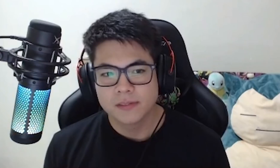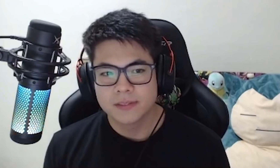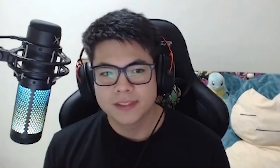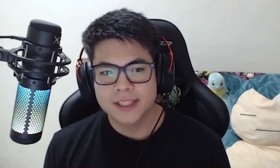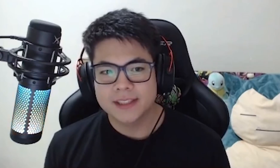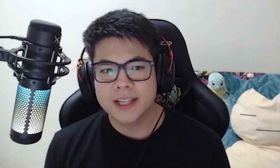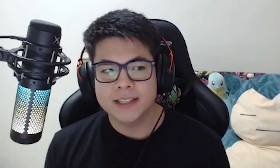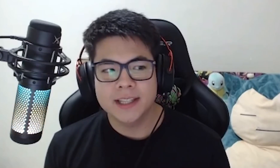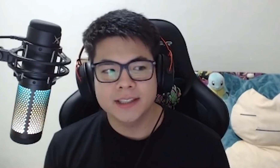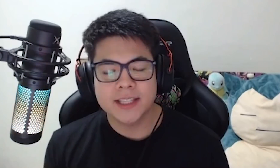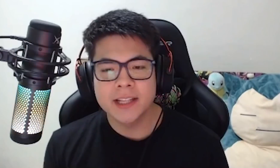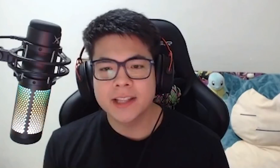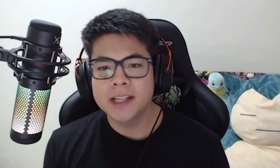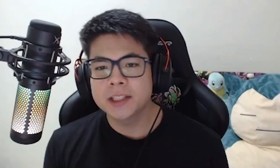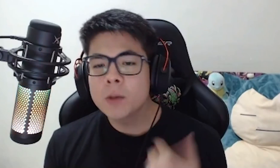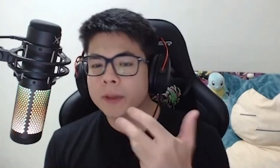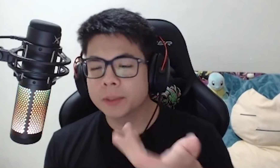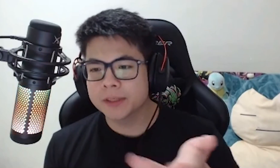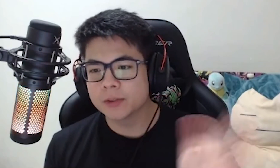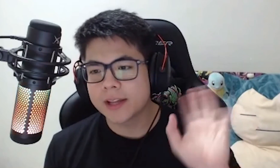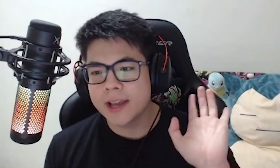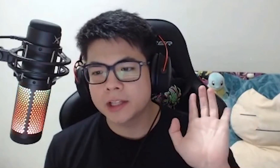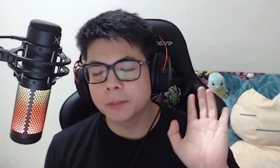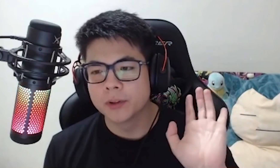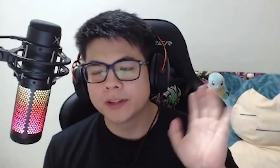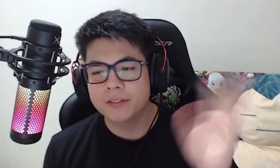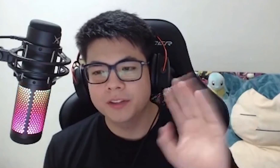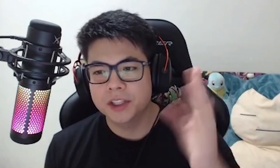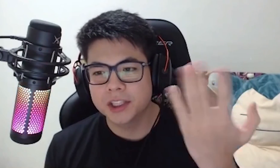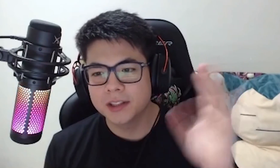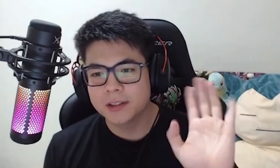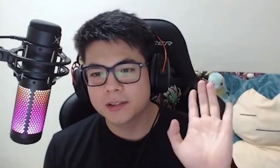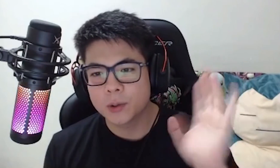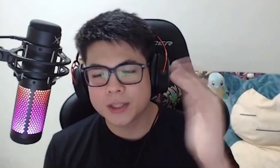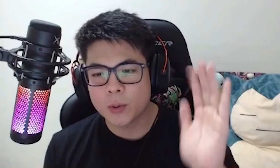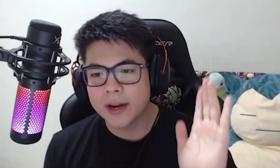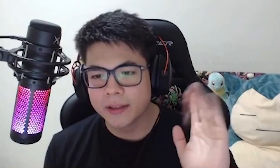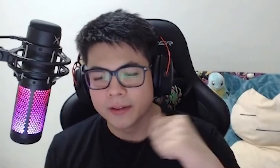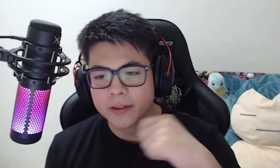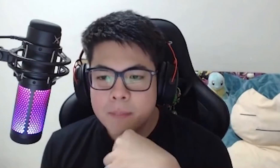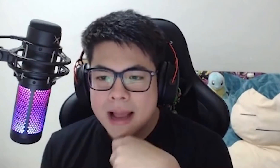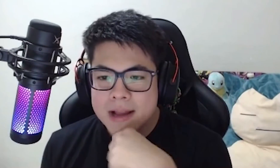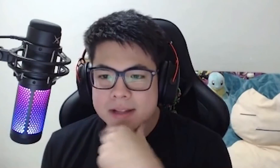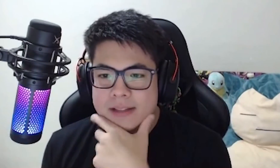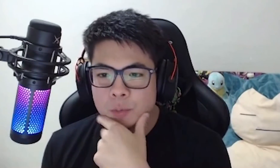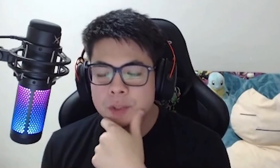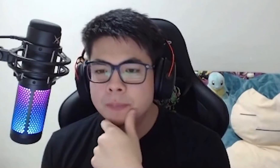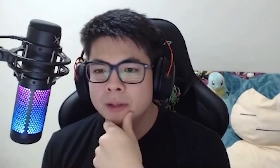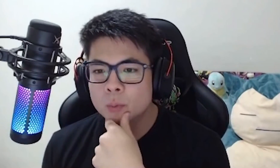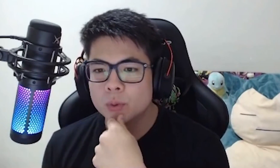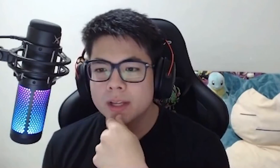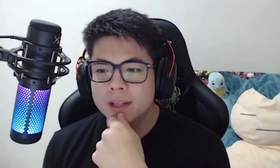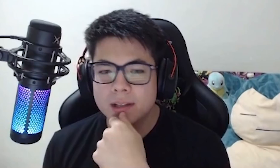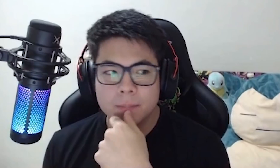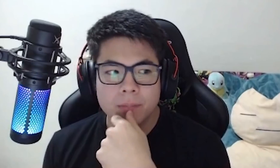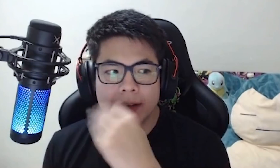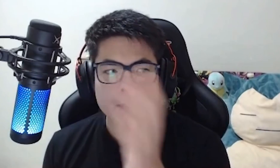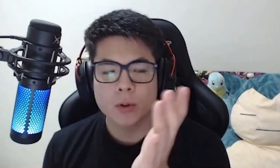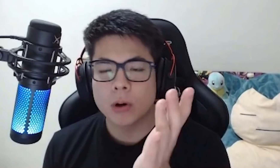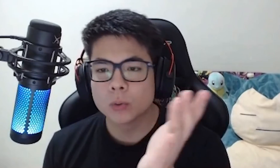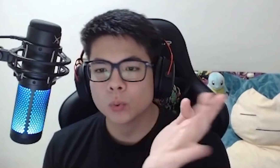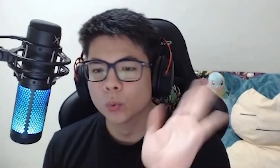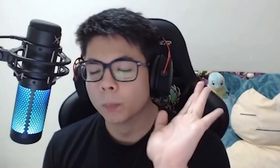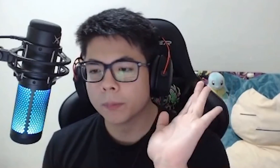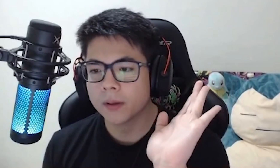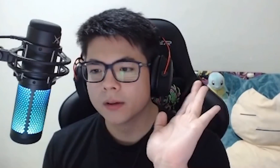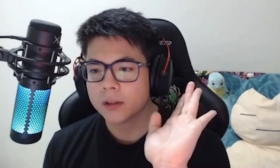né? Você entende? Não, porque, tipo assim, o Takeshi, pô, ele tem 20, quase 40. Mas o espírito dele lembra